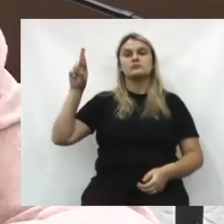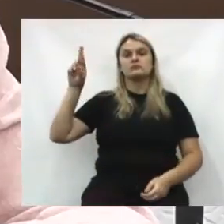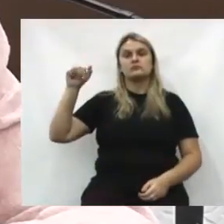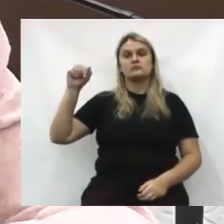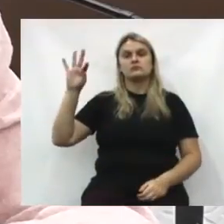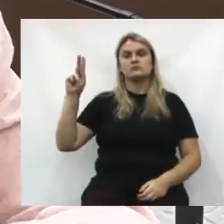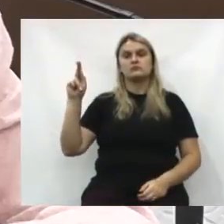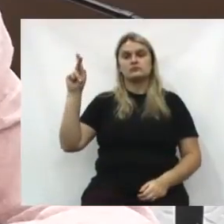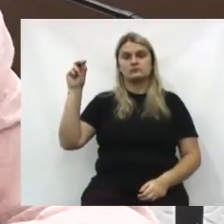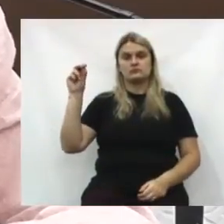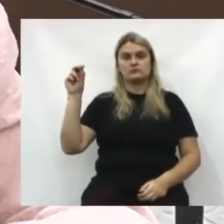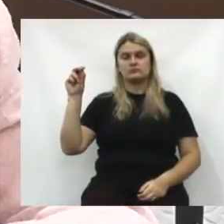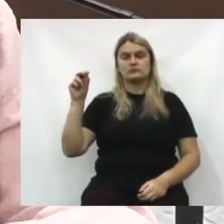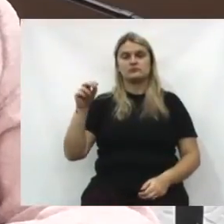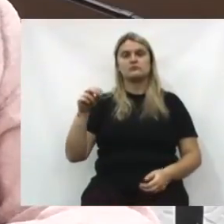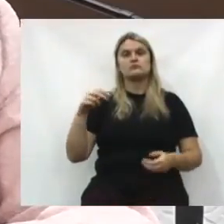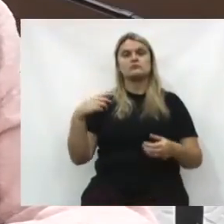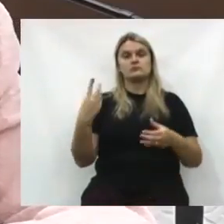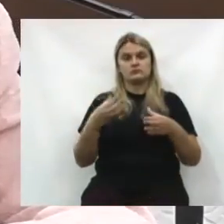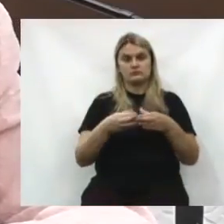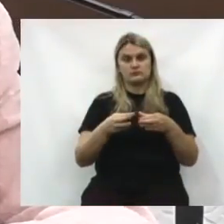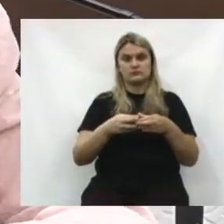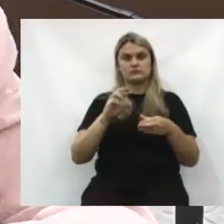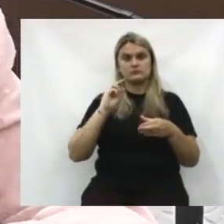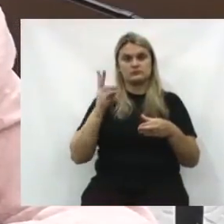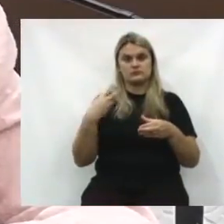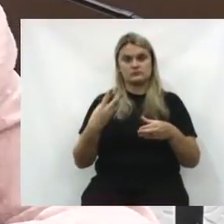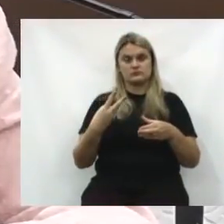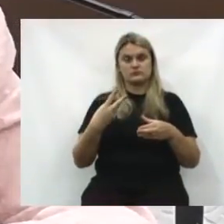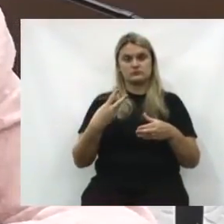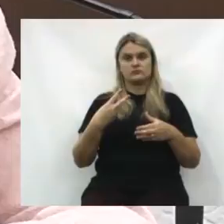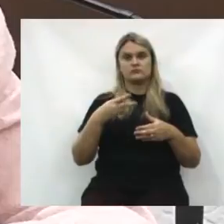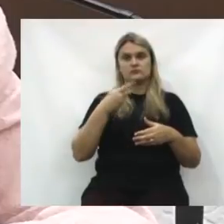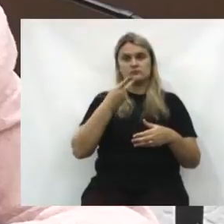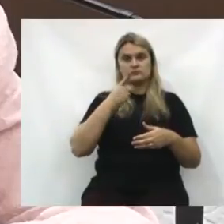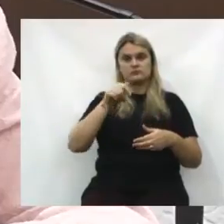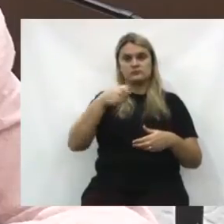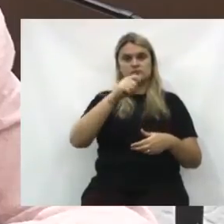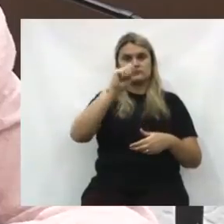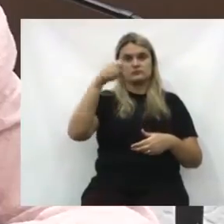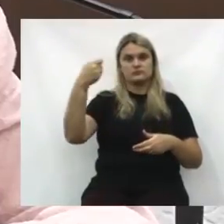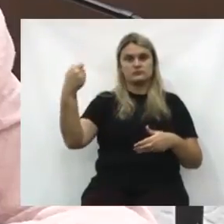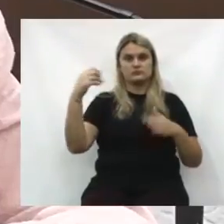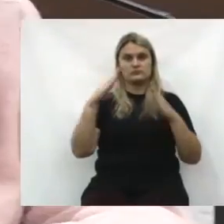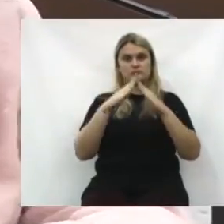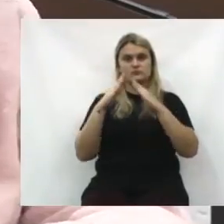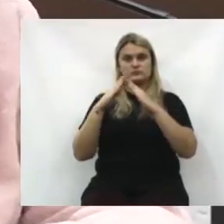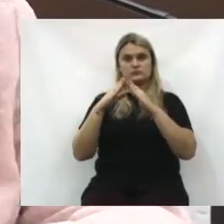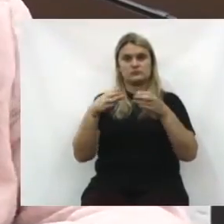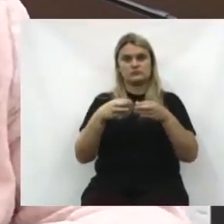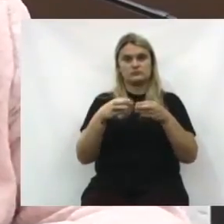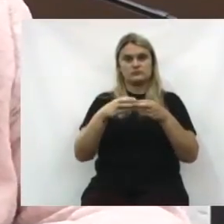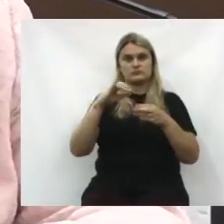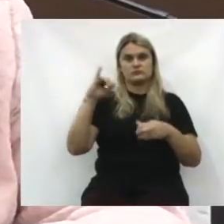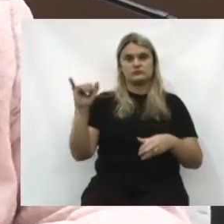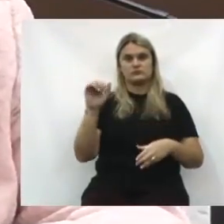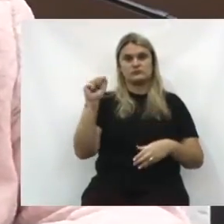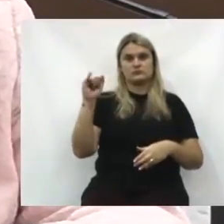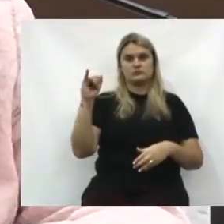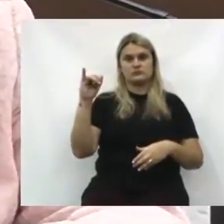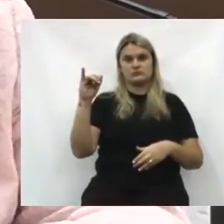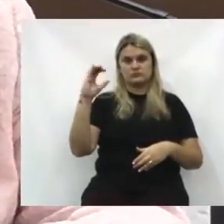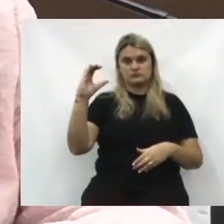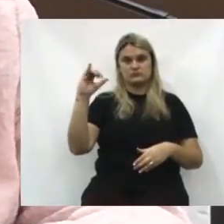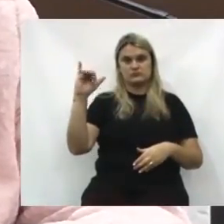de Oliveira e Valdecir José Rático, considerando que a Associação de Moradores do Conjunto Jacira